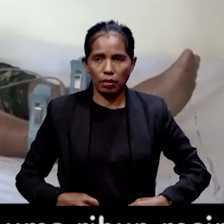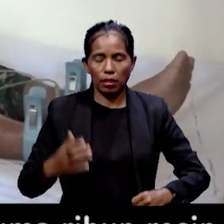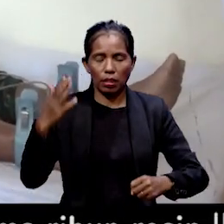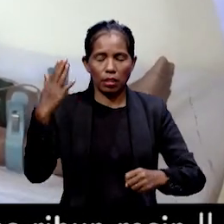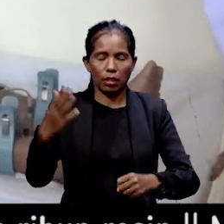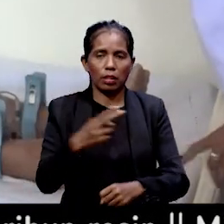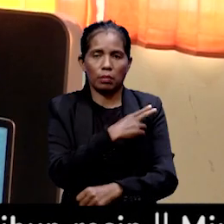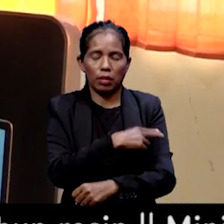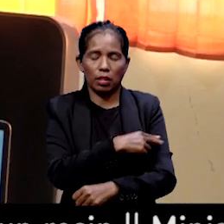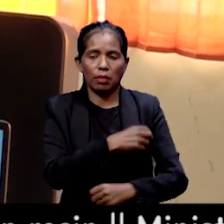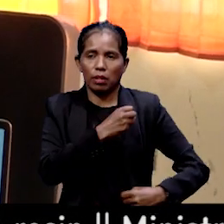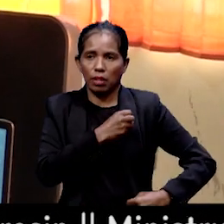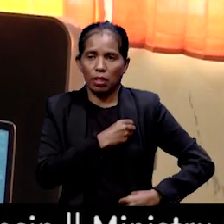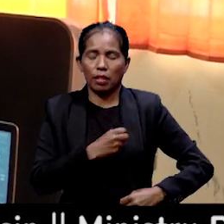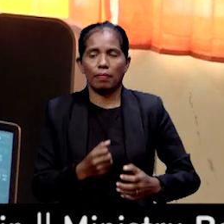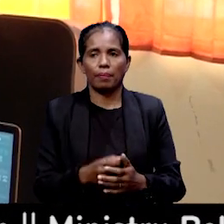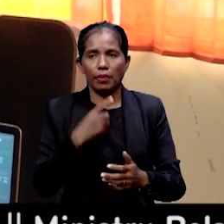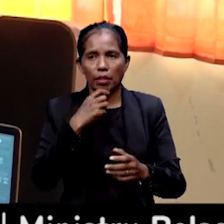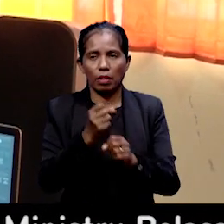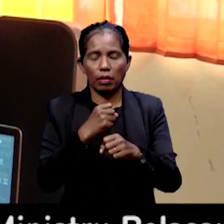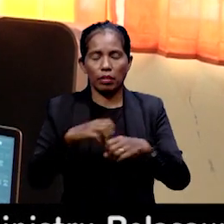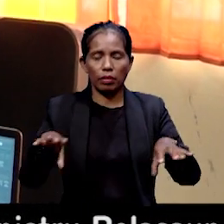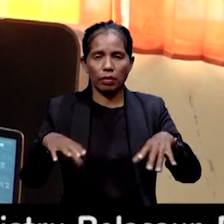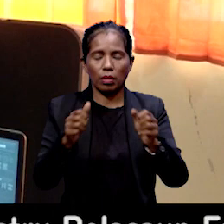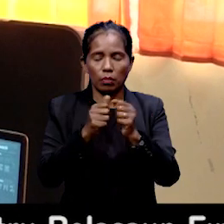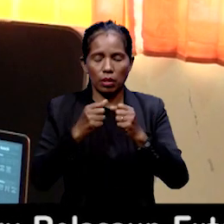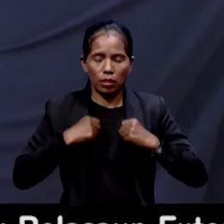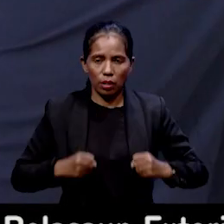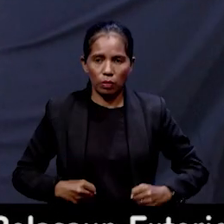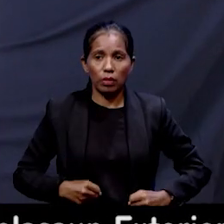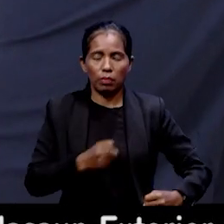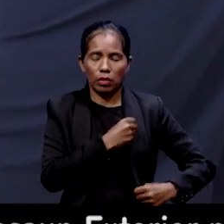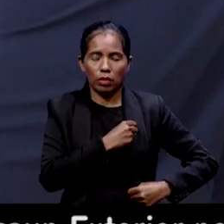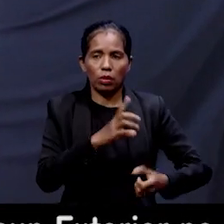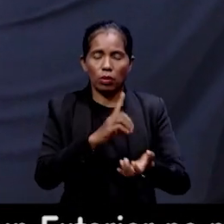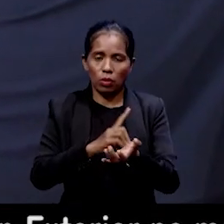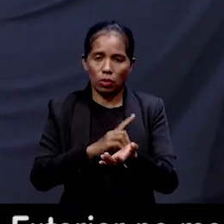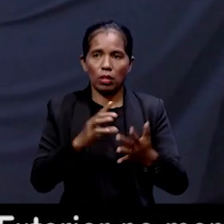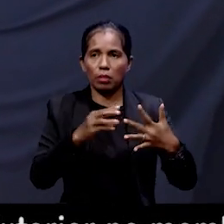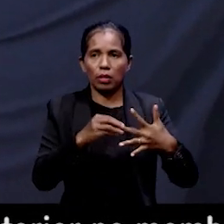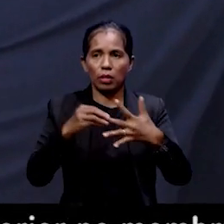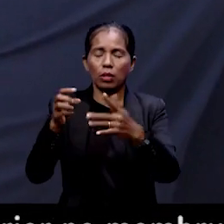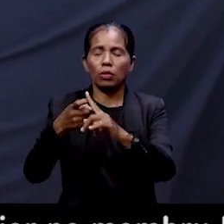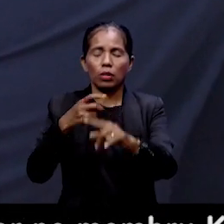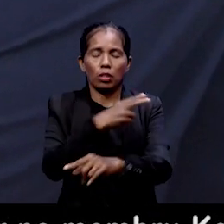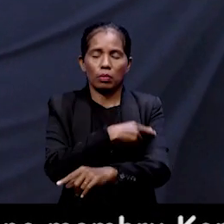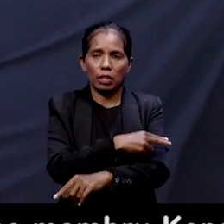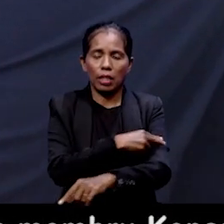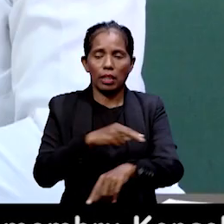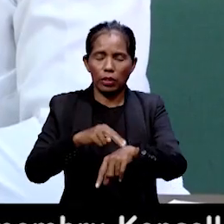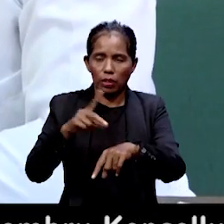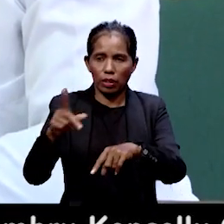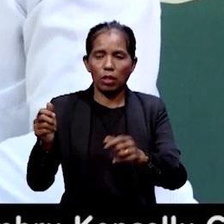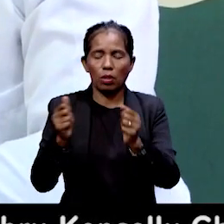Quintal Bot. Check-up ne halau tamba serviço hamutuk saúde militar ho doutor especialista Sira, Husi Hospital Nasional Gidu Valadares, ho